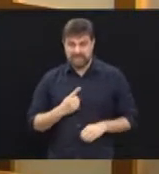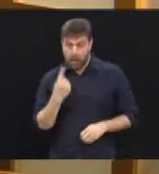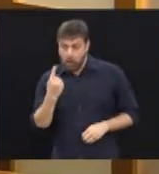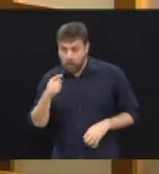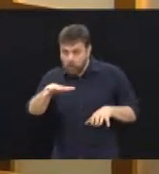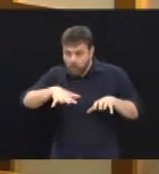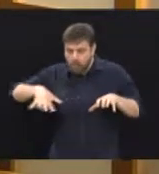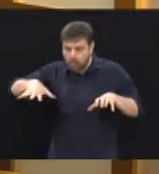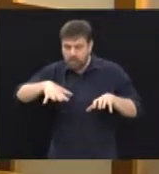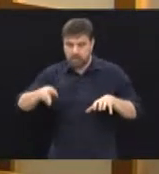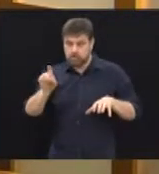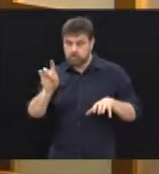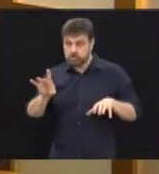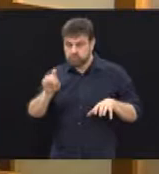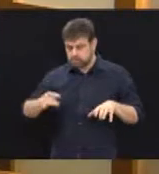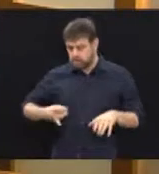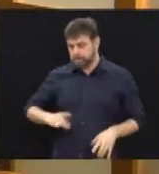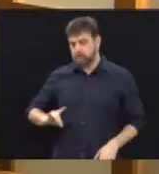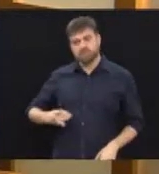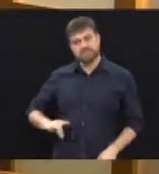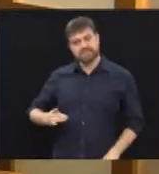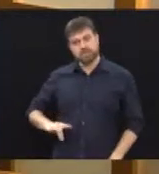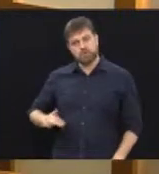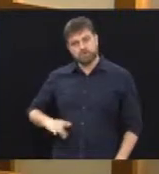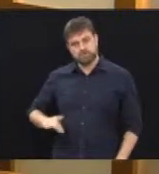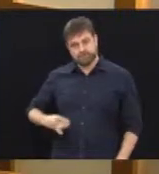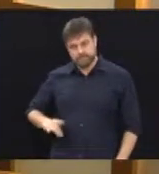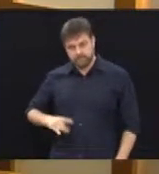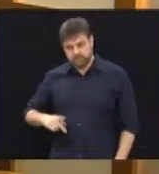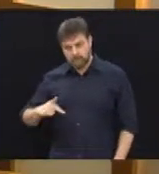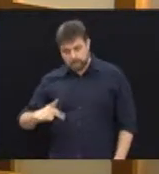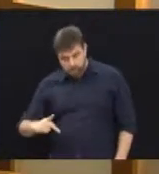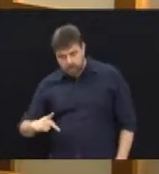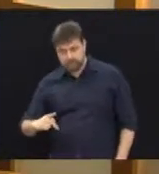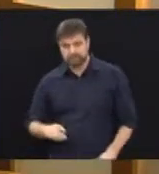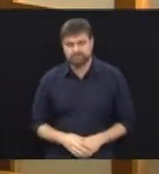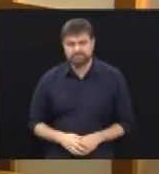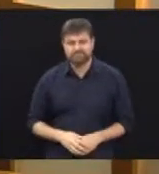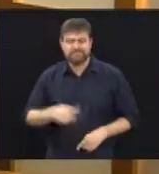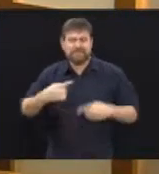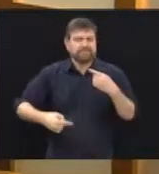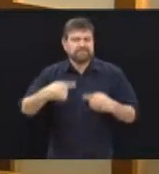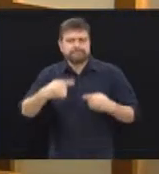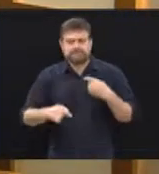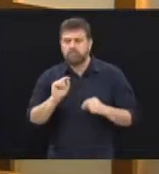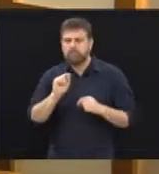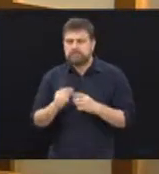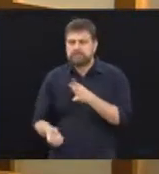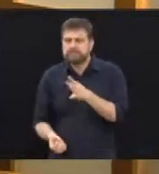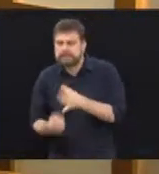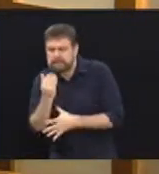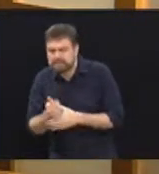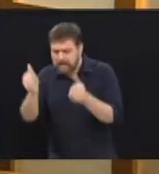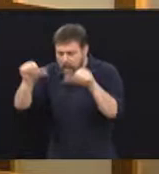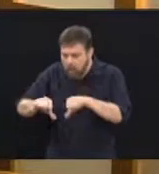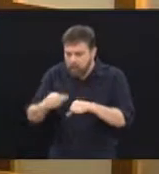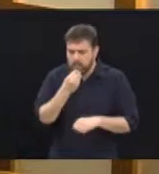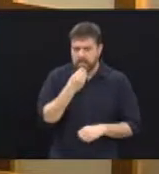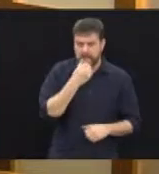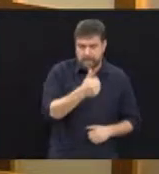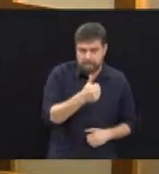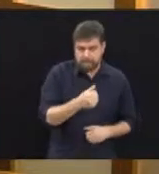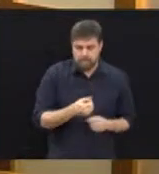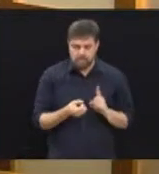de hormônio, chamado progesterona. A grande discussão atual em relação aos efeitos